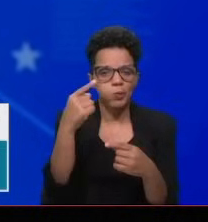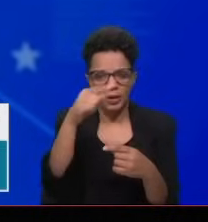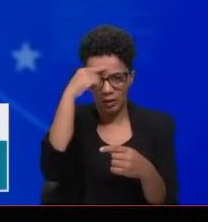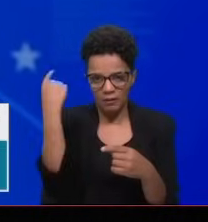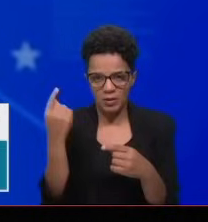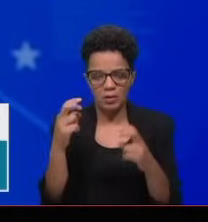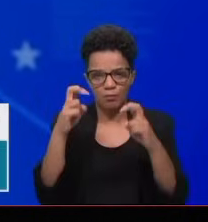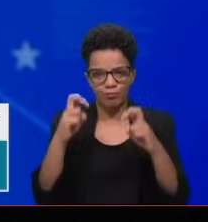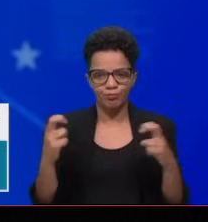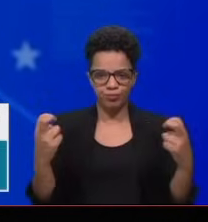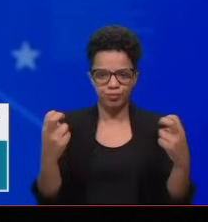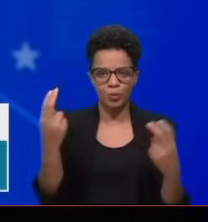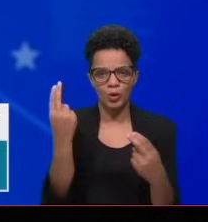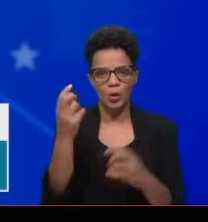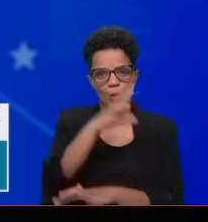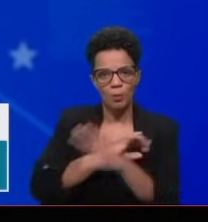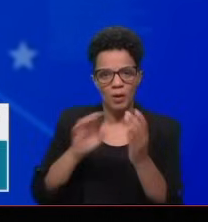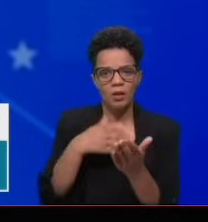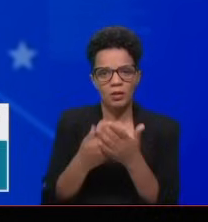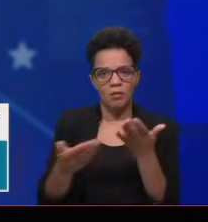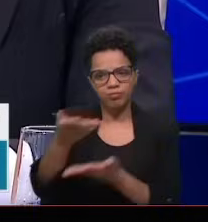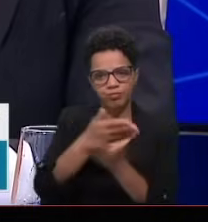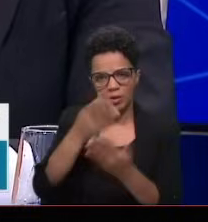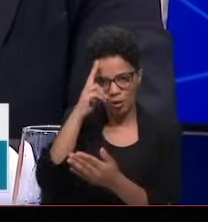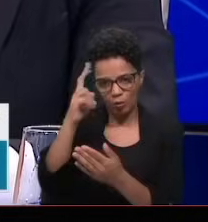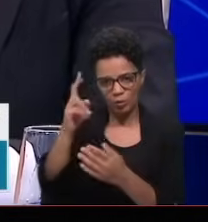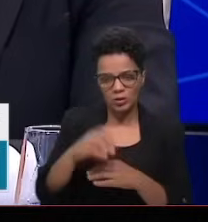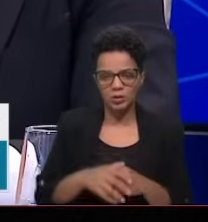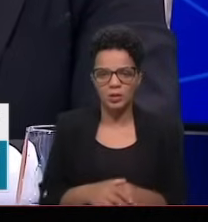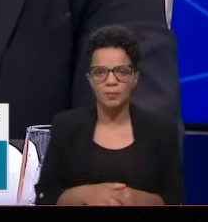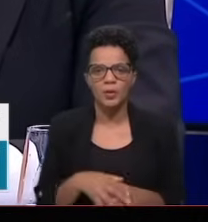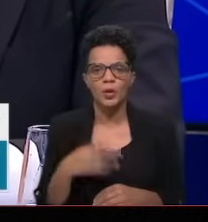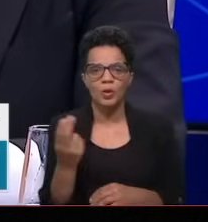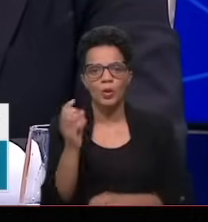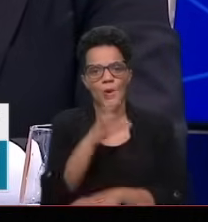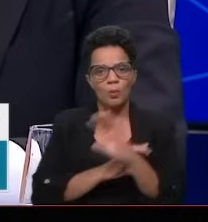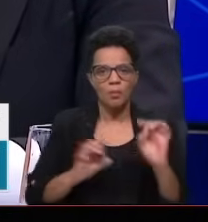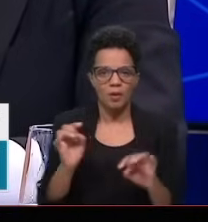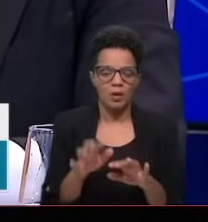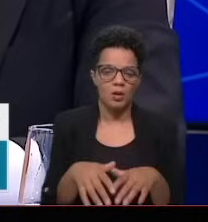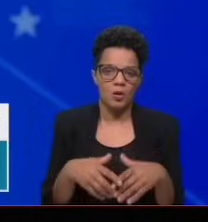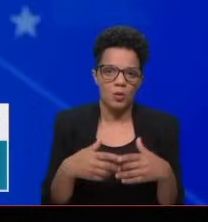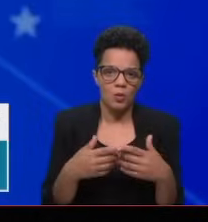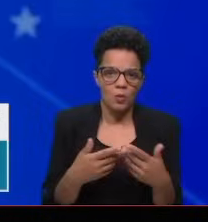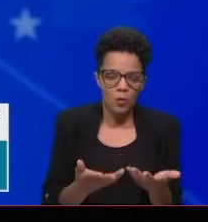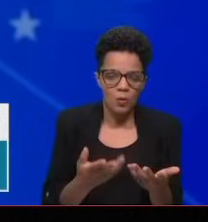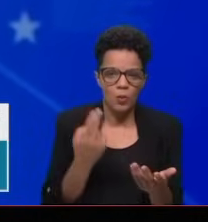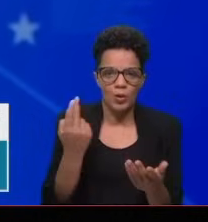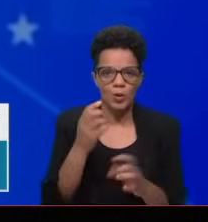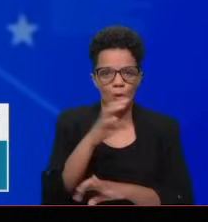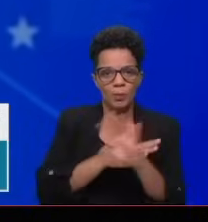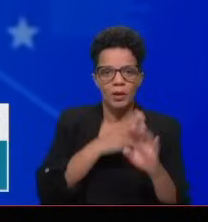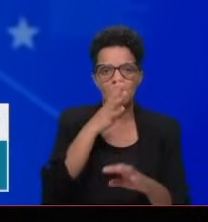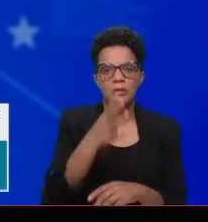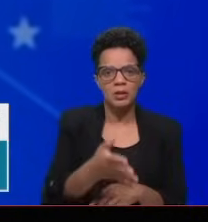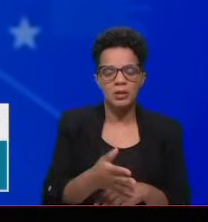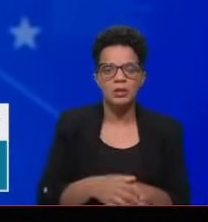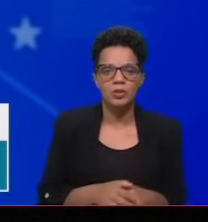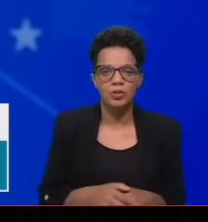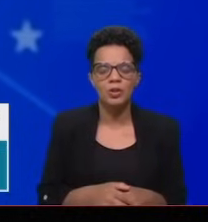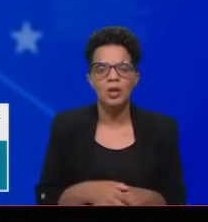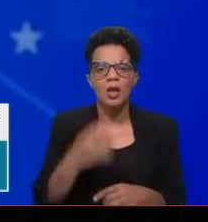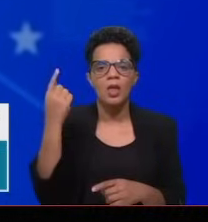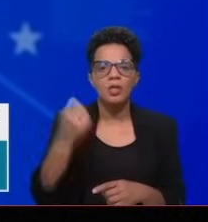enquanto União Europeia para falar com a Rússia e não tem que ser a união europeia ou não tem que ser a união europeia a dizer pelo menos o que é que